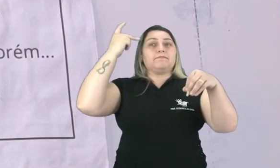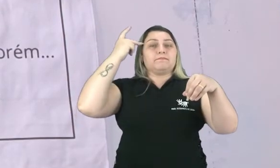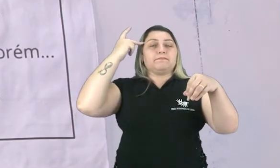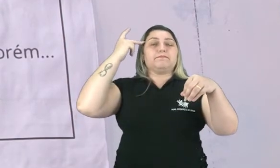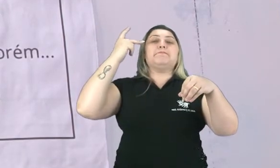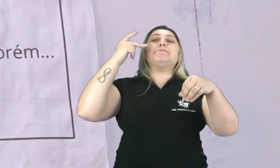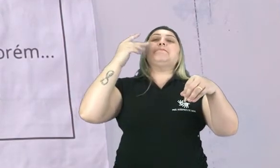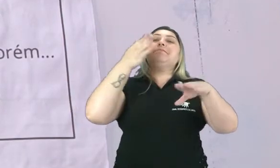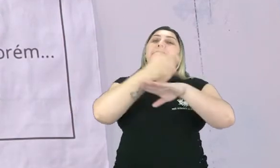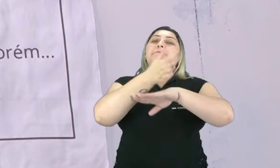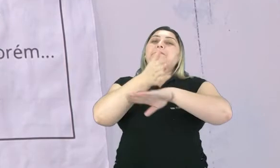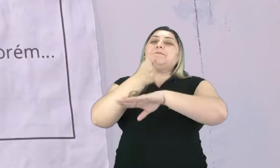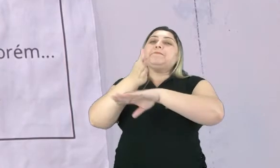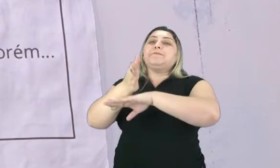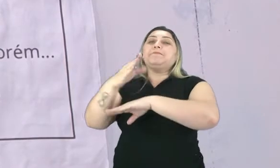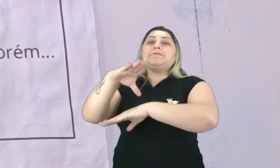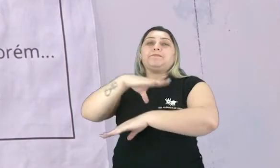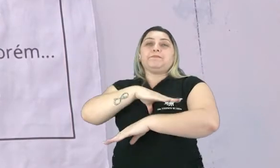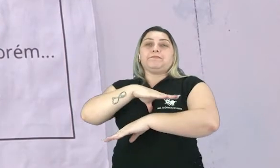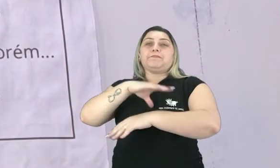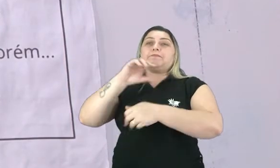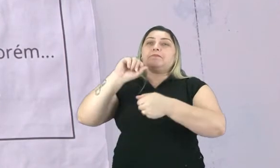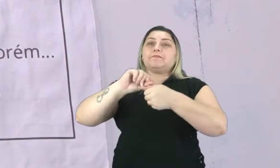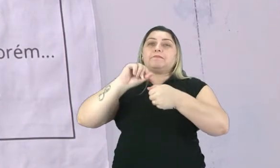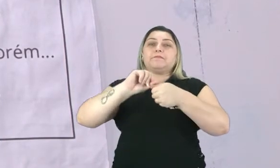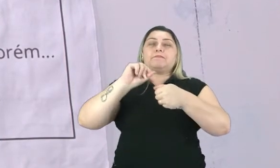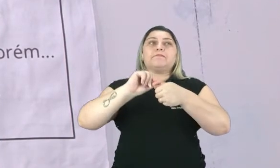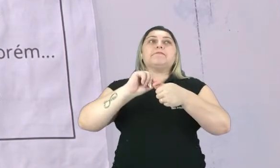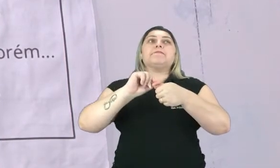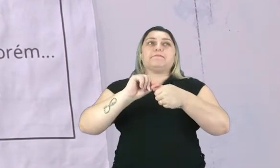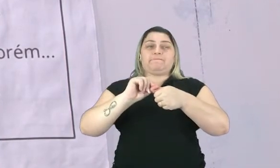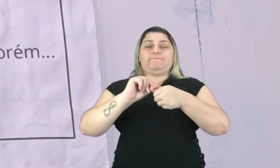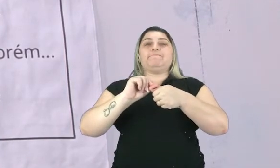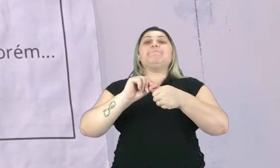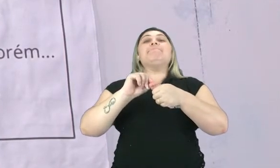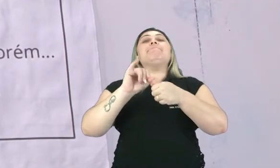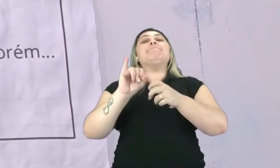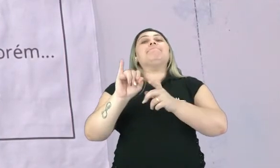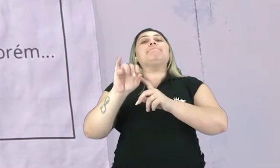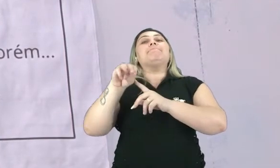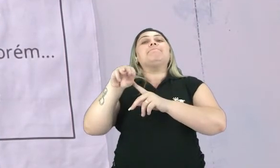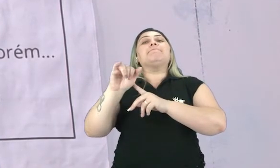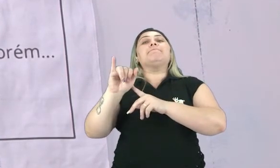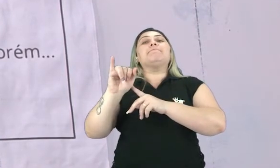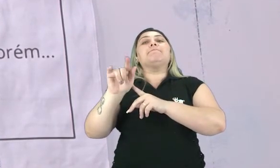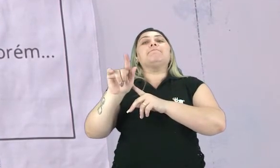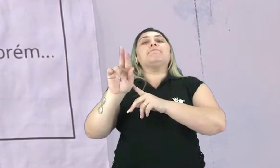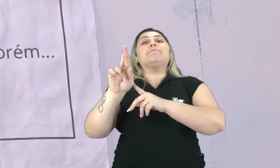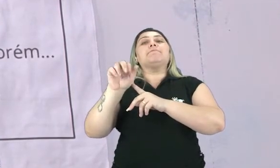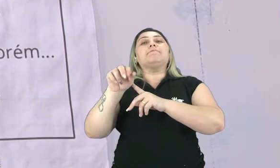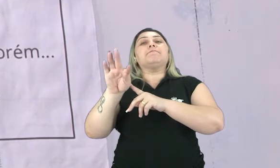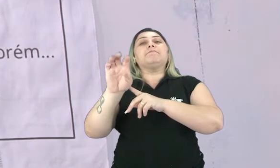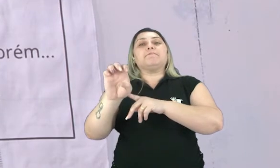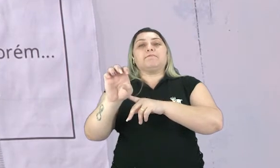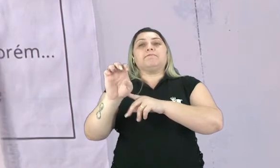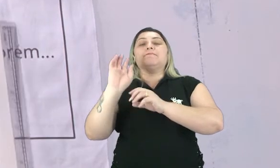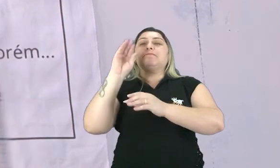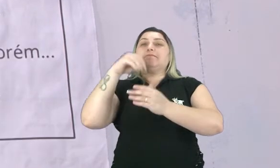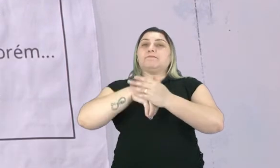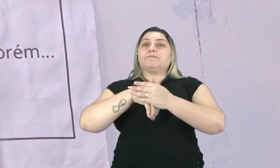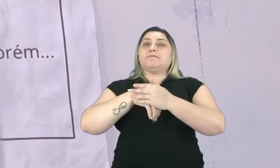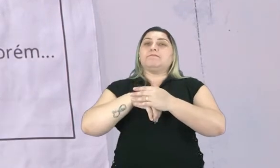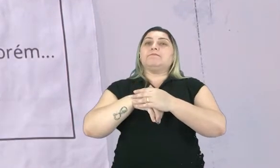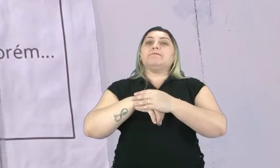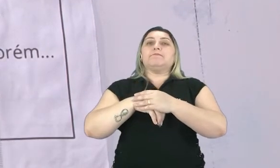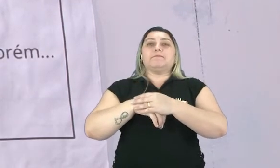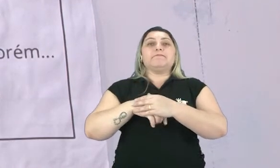essas cidades do nosso país, mesmo assim ele vai ser um imigrante. Ele faz migrações internas